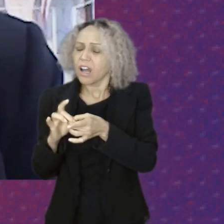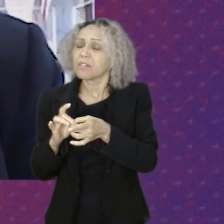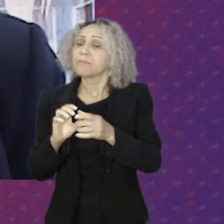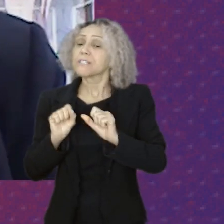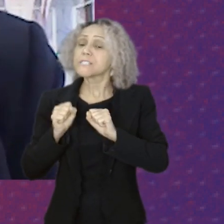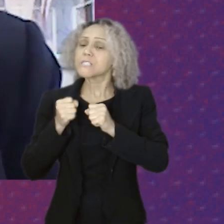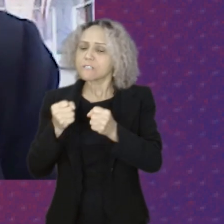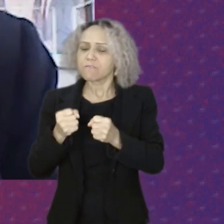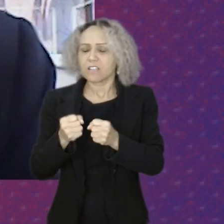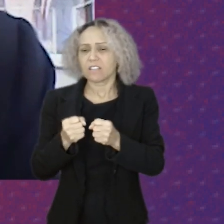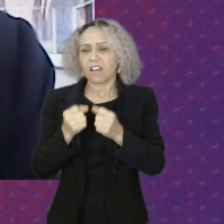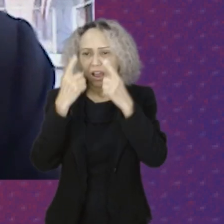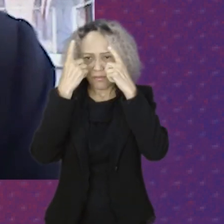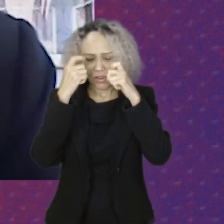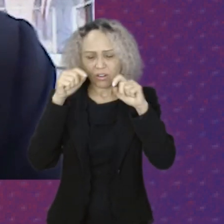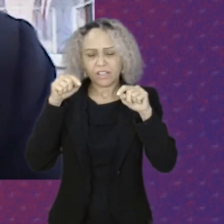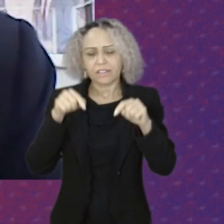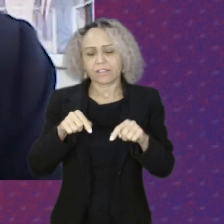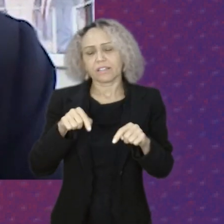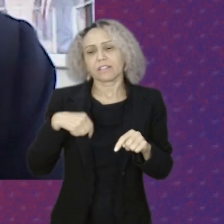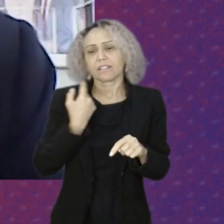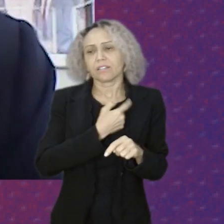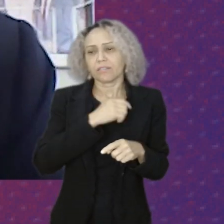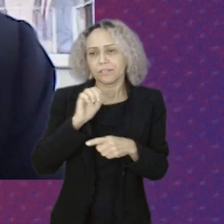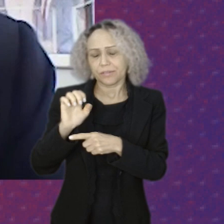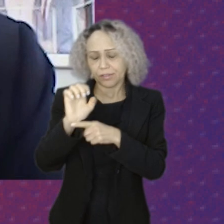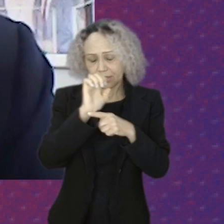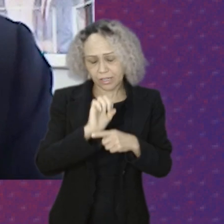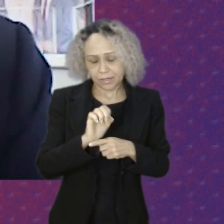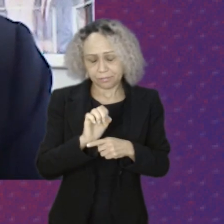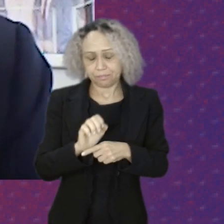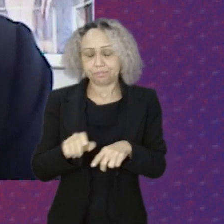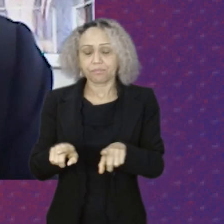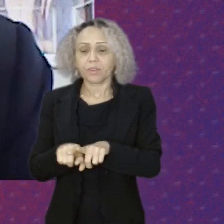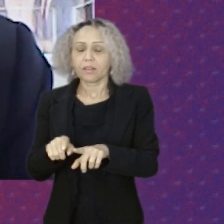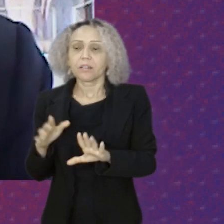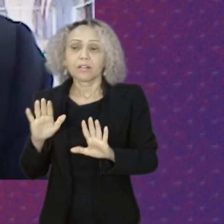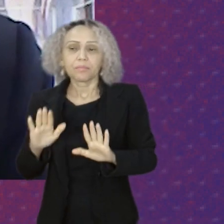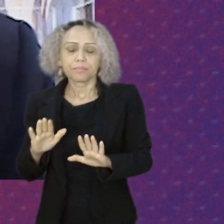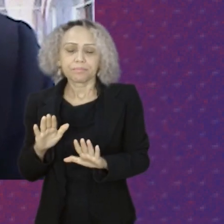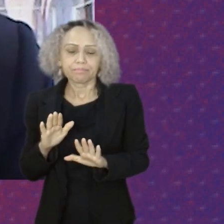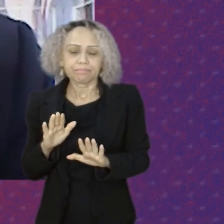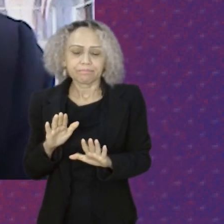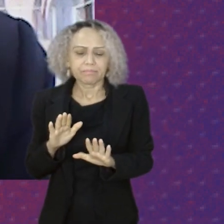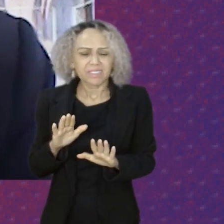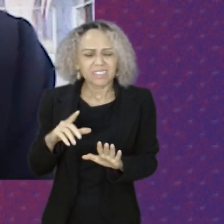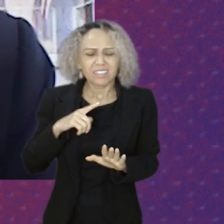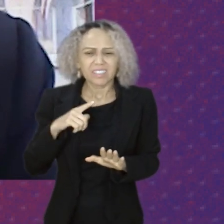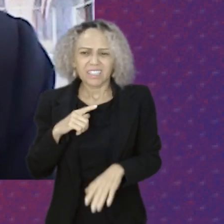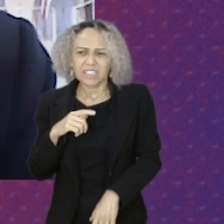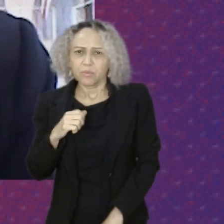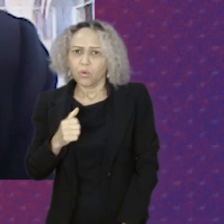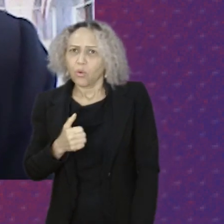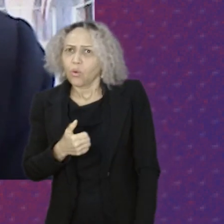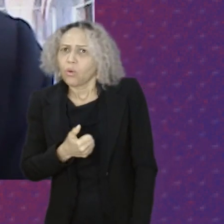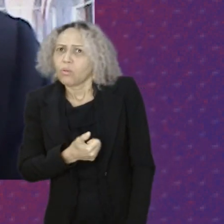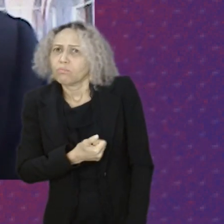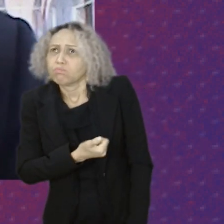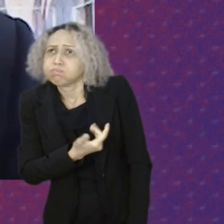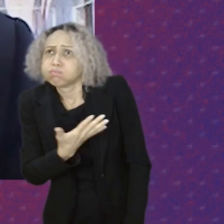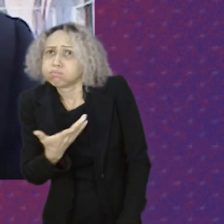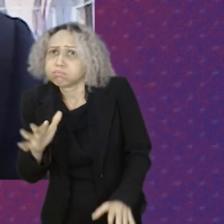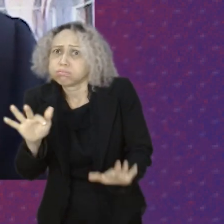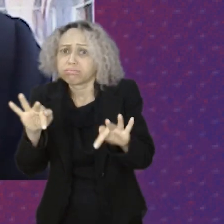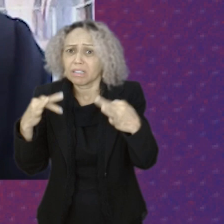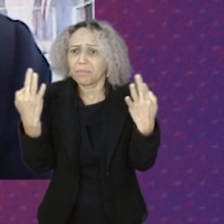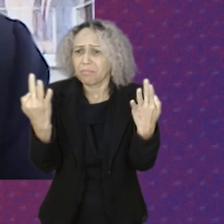Outra forma também são ameaças, né? Recentemente nós estamos com centenas de famílias a serem